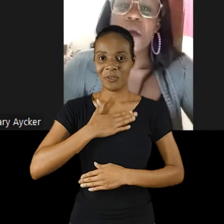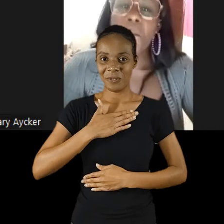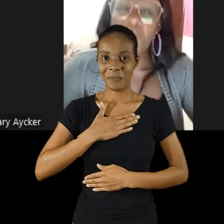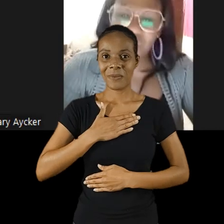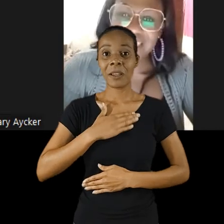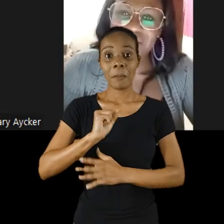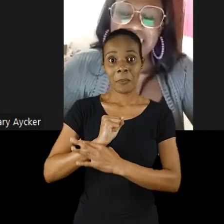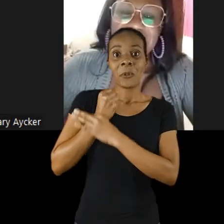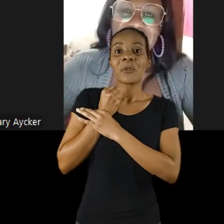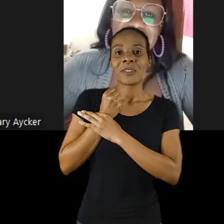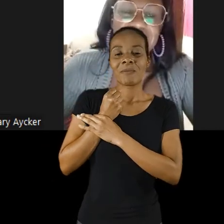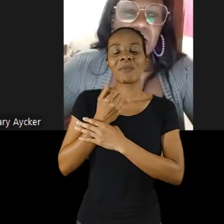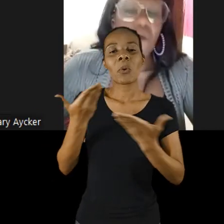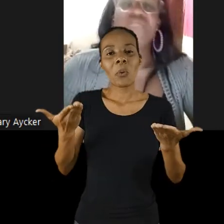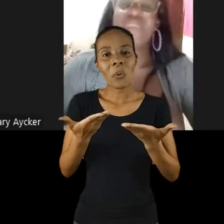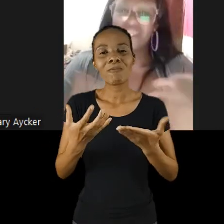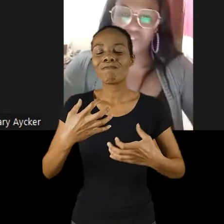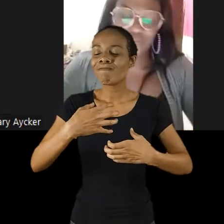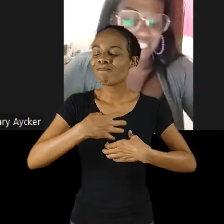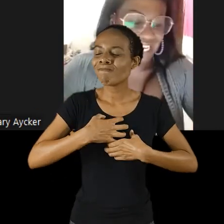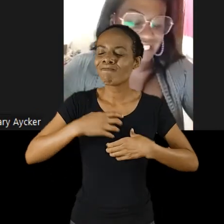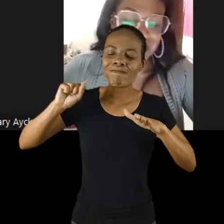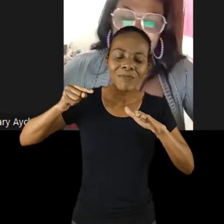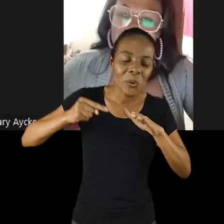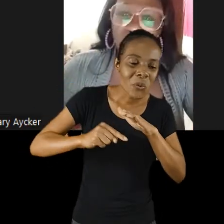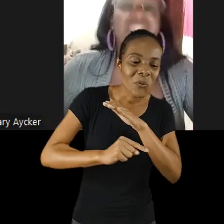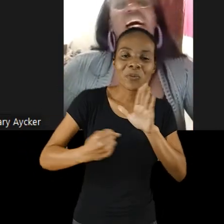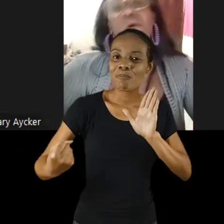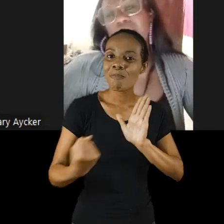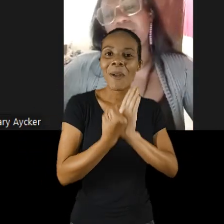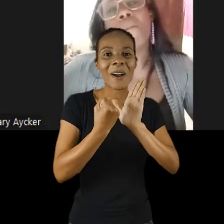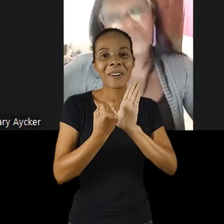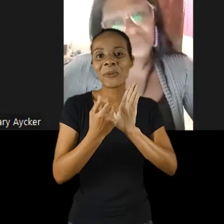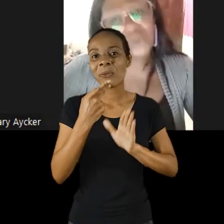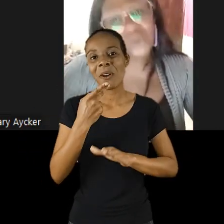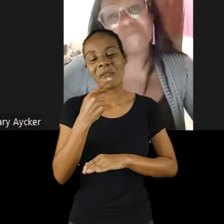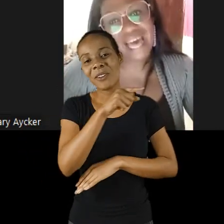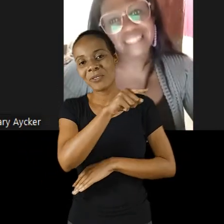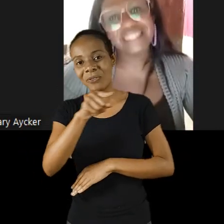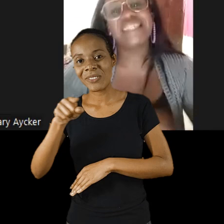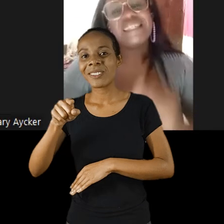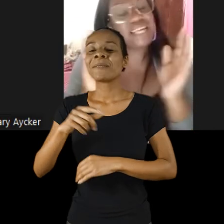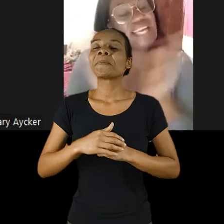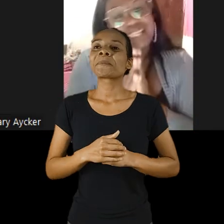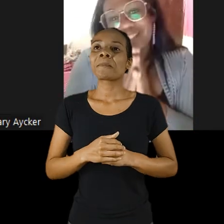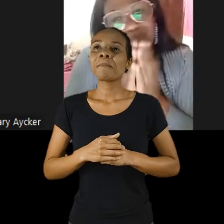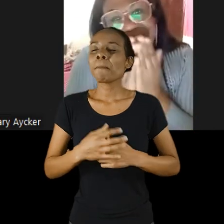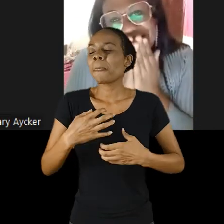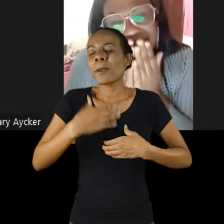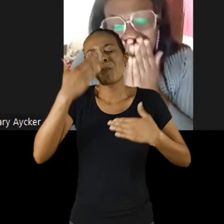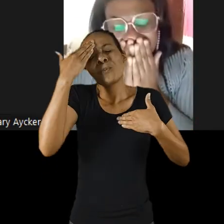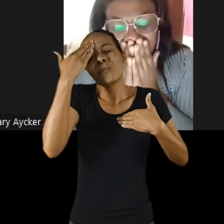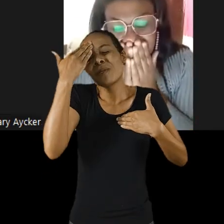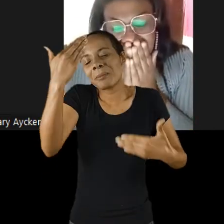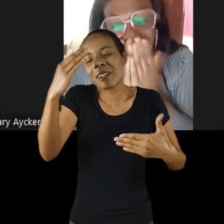fiquei muito atravessada com a fala de vocês, e gratidão, e muito contemplada. Obrigada, Toda